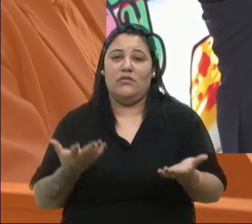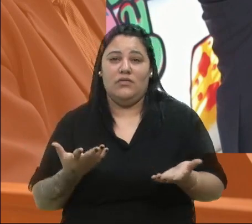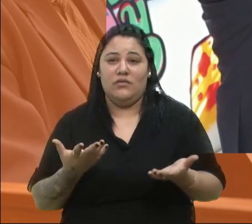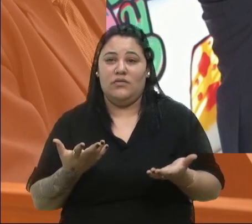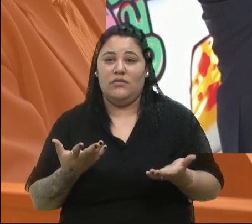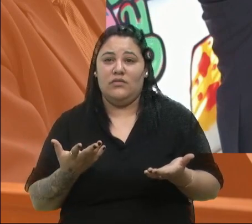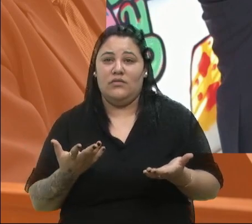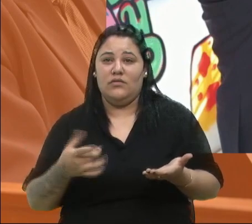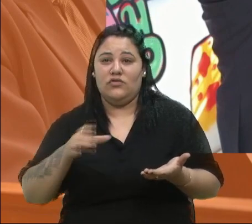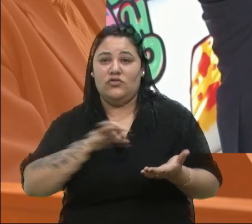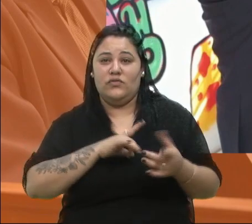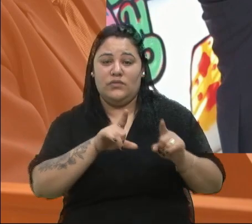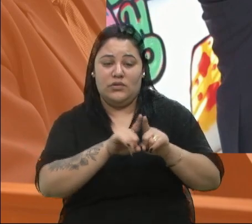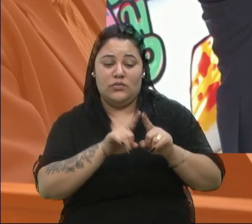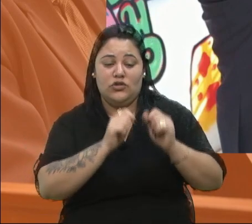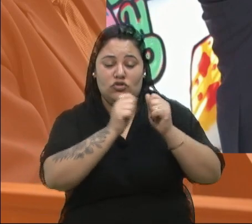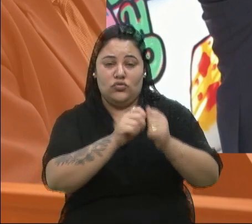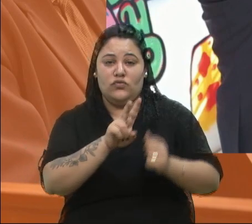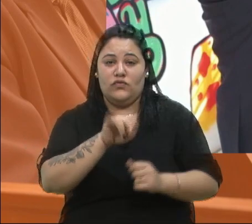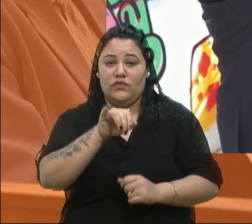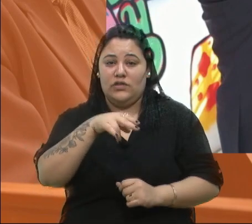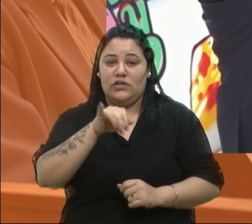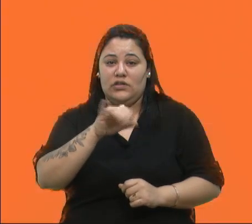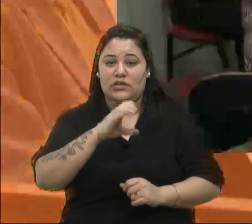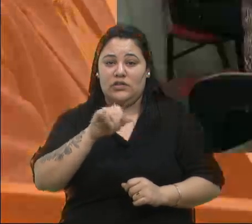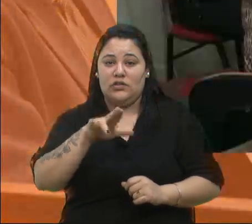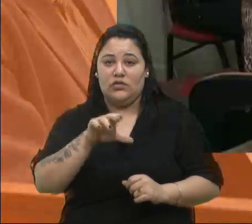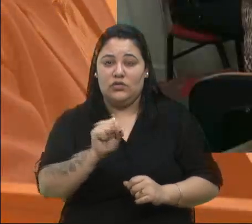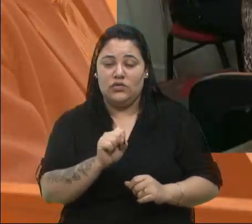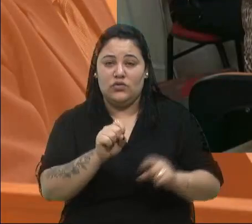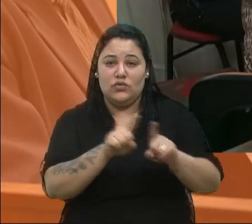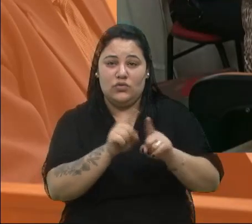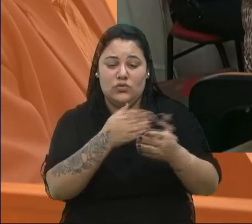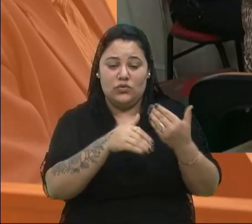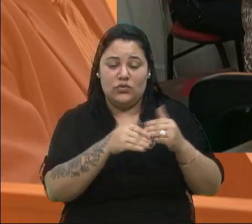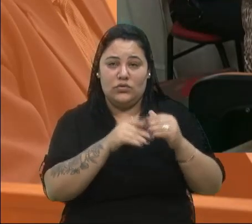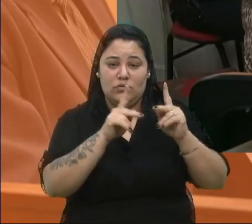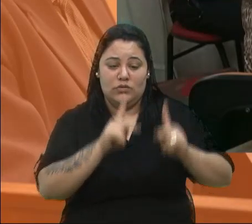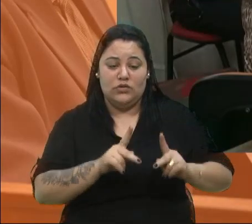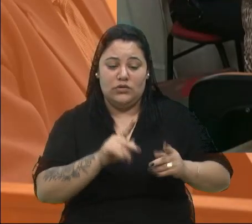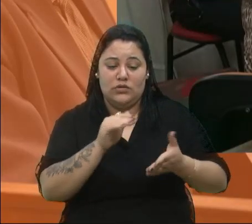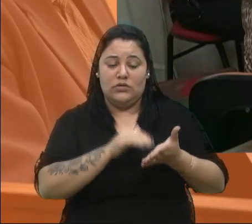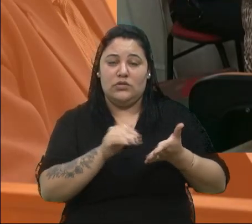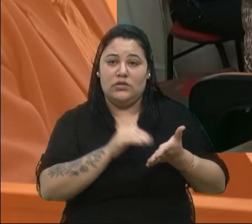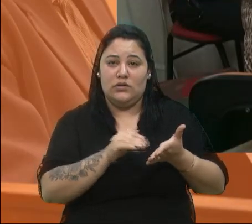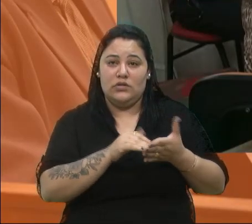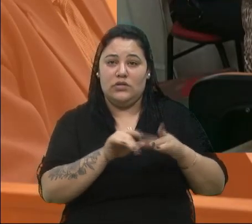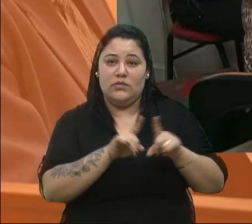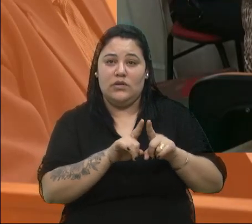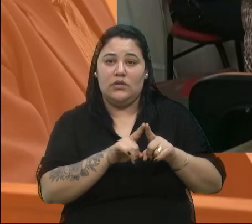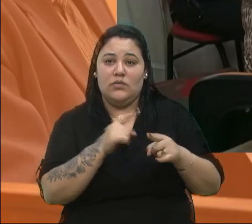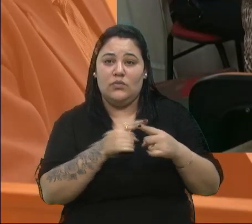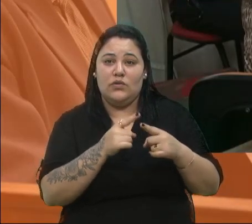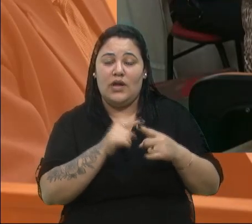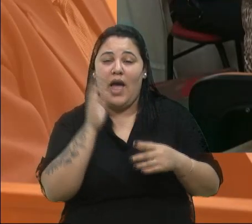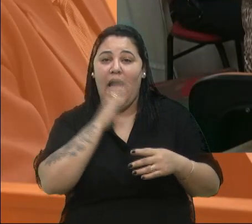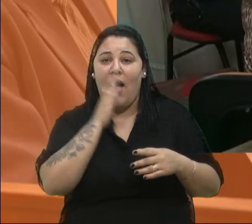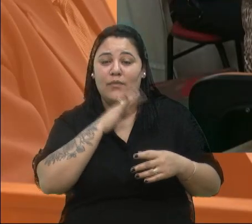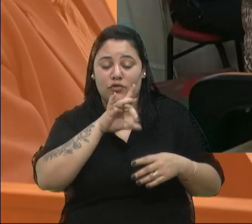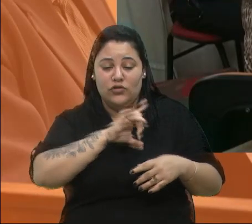E estivemos também com o Vinícius, com todo o corpo técnico da secretaria, para que logo nós